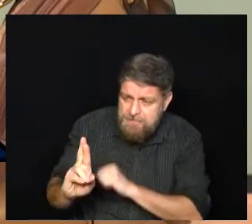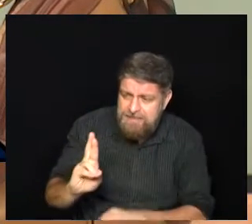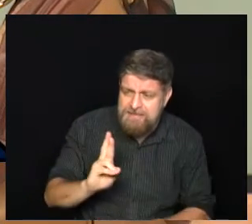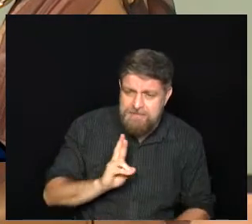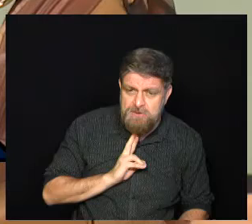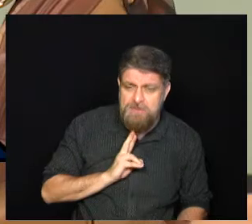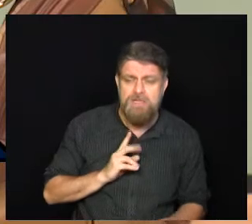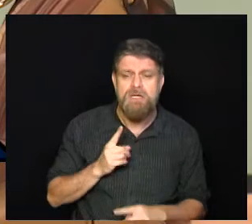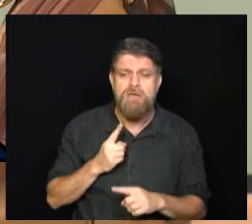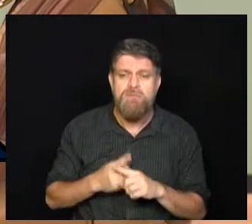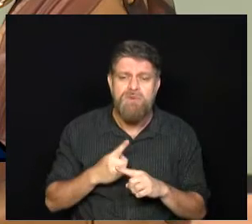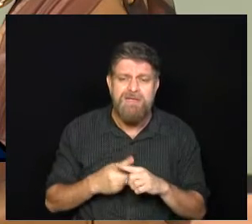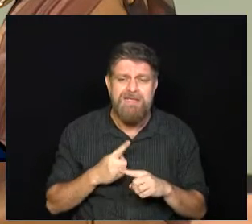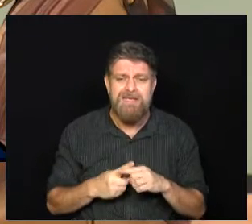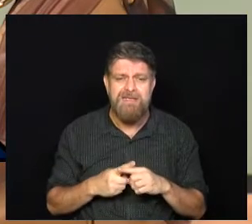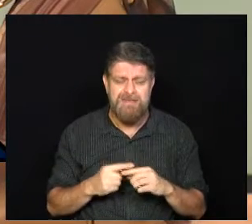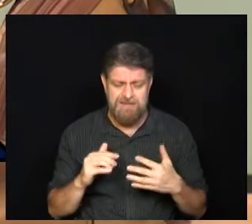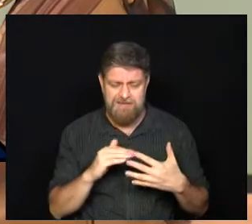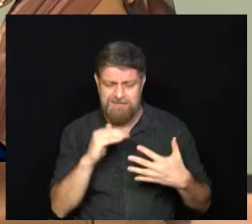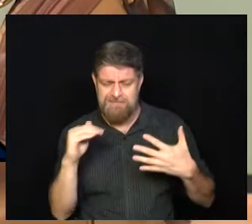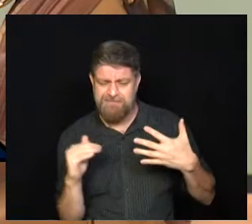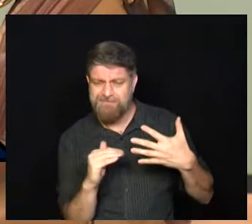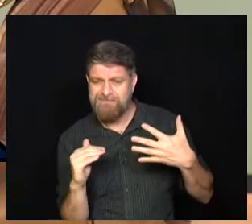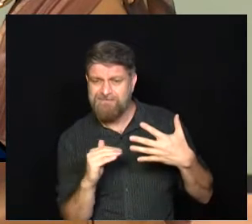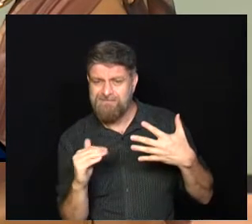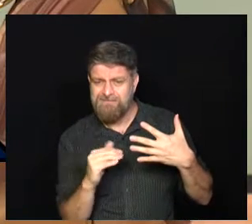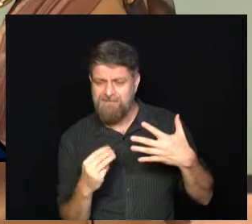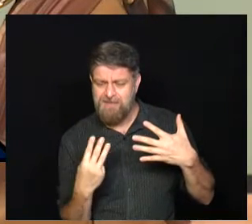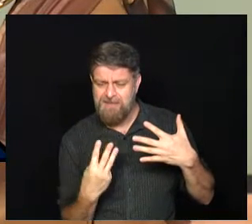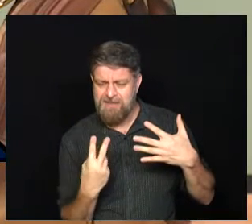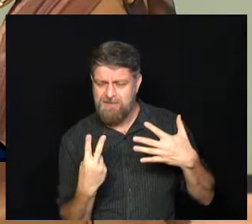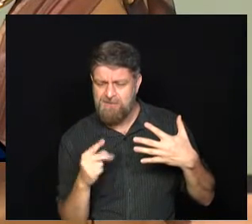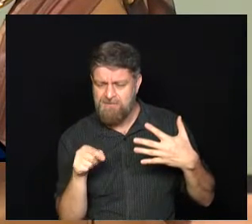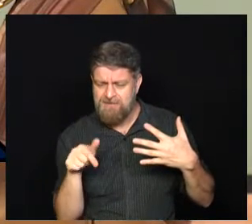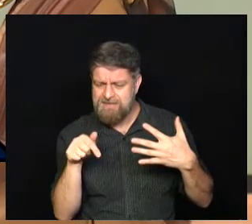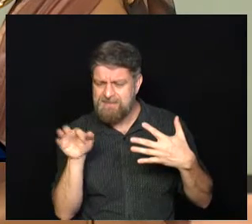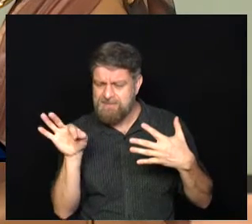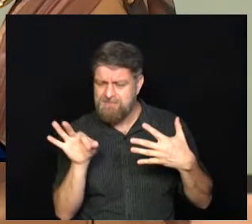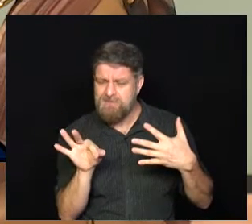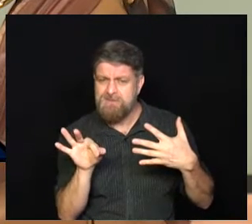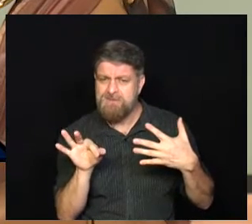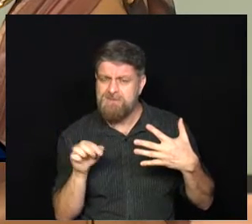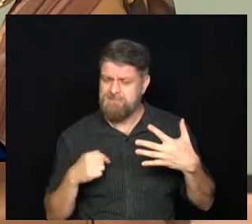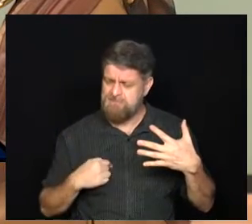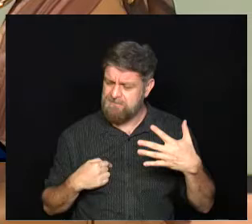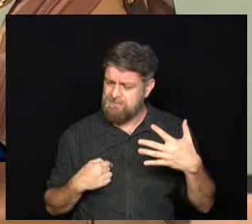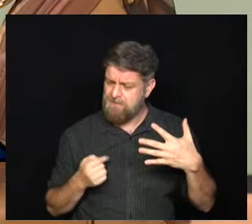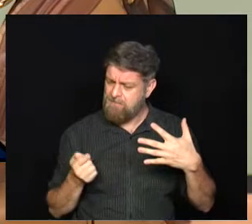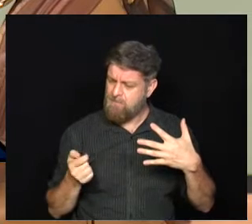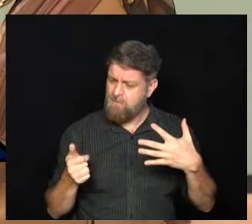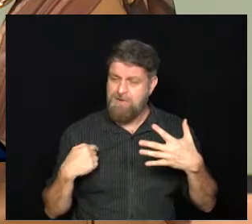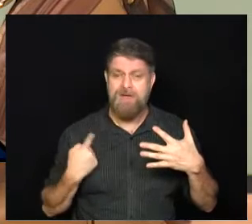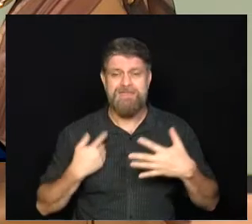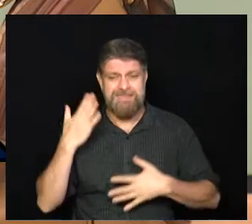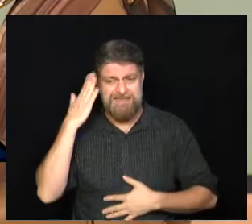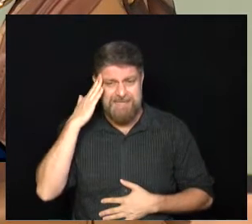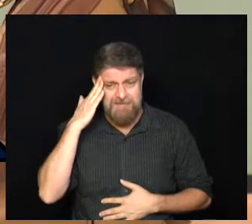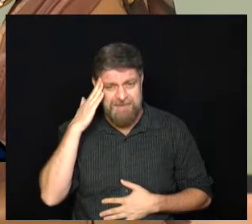porquê que está num nível tão baixo desse jeito. Né? A gente sabe que o gasto com o